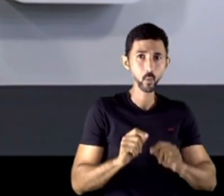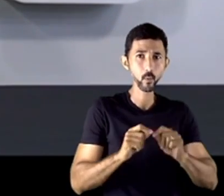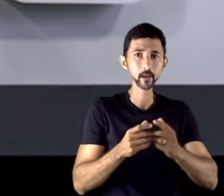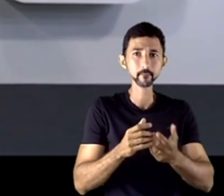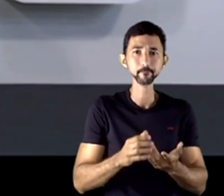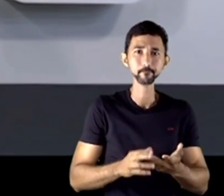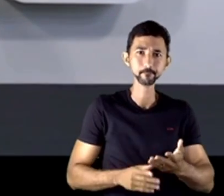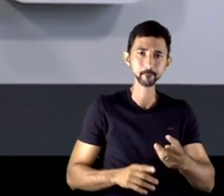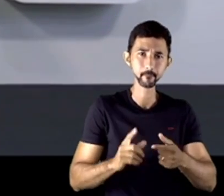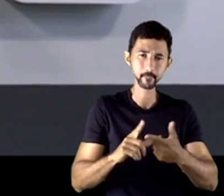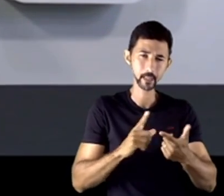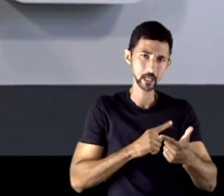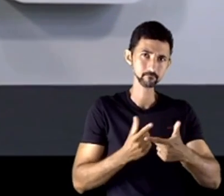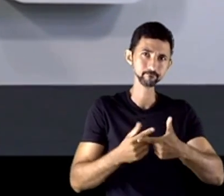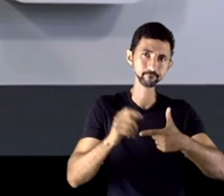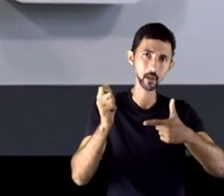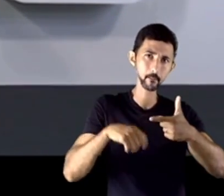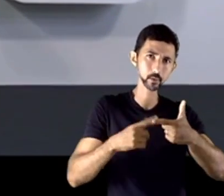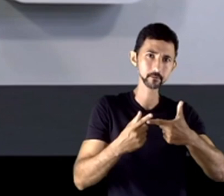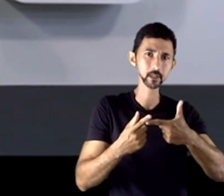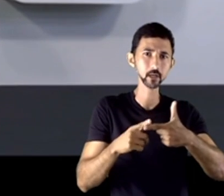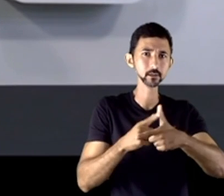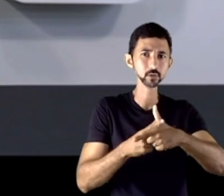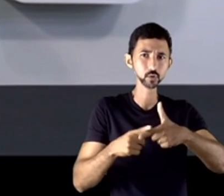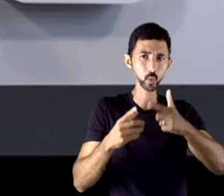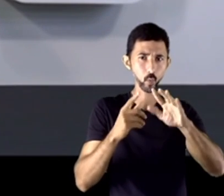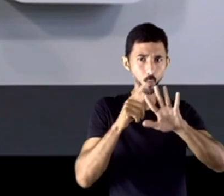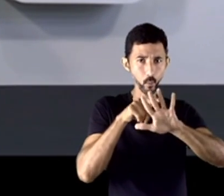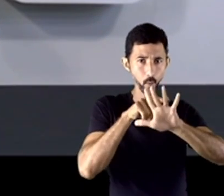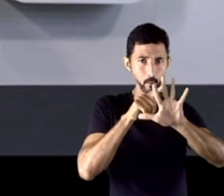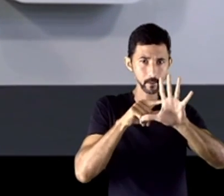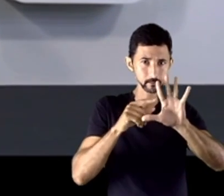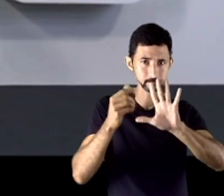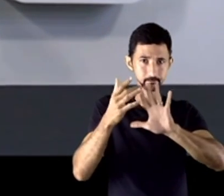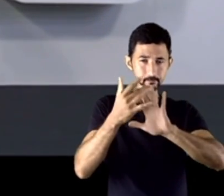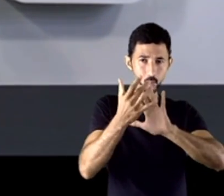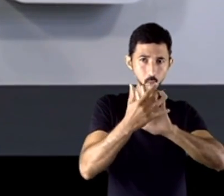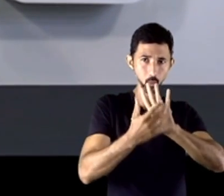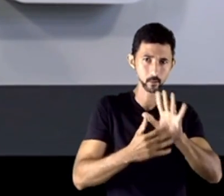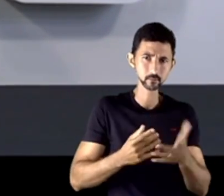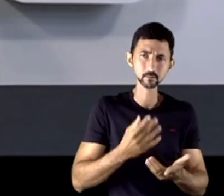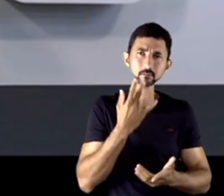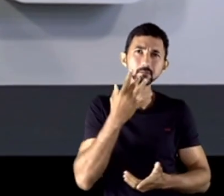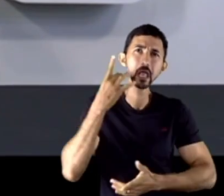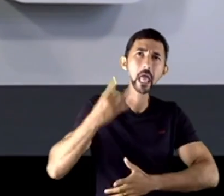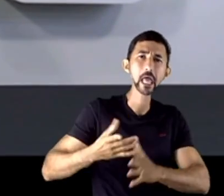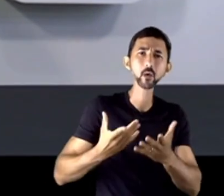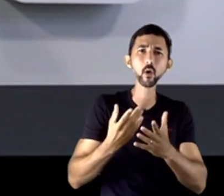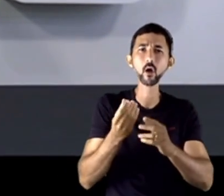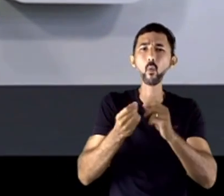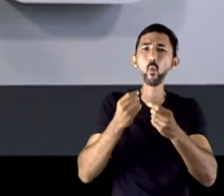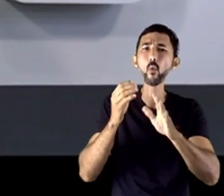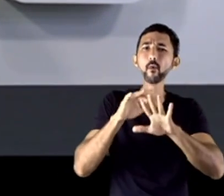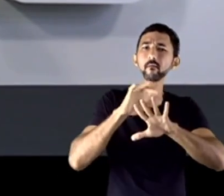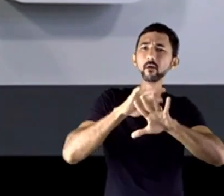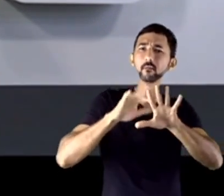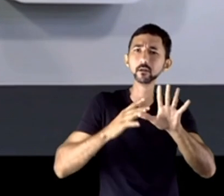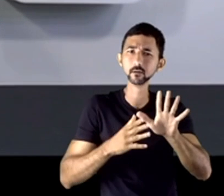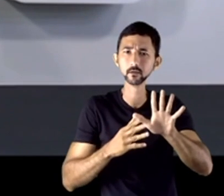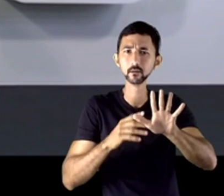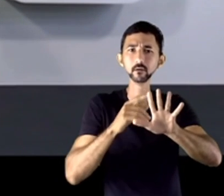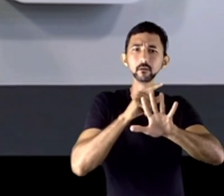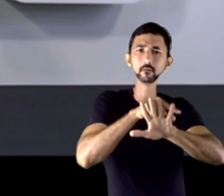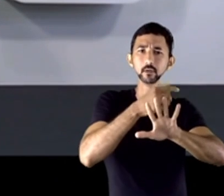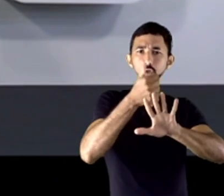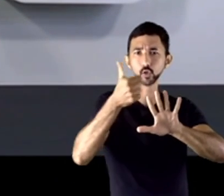acontece? Nós vimos que nós temos a possibilidade de contar nos dedos, tá? Égua, como é que eu vou fazer isso, professor? Vou contar lá de 12